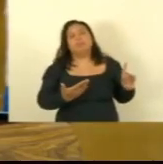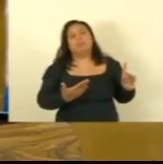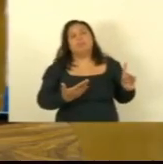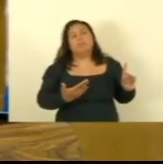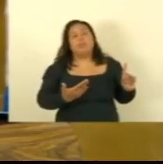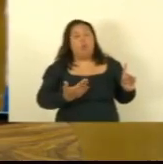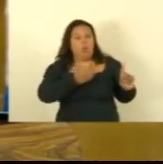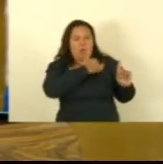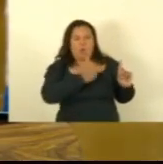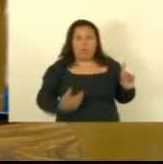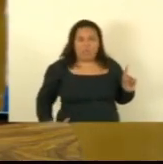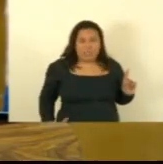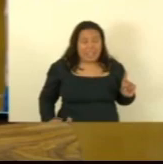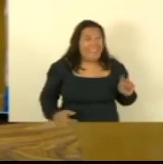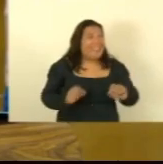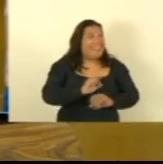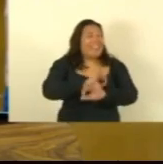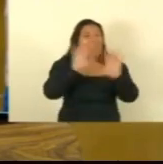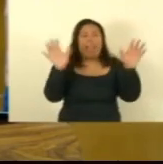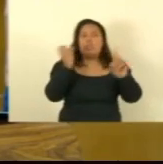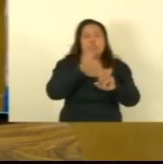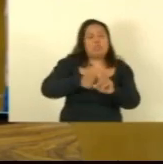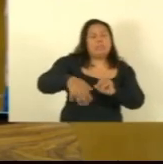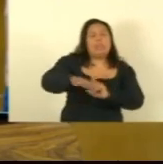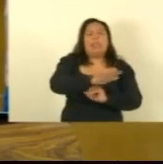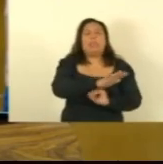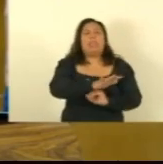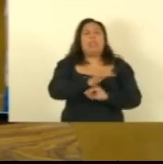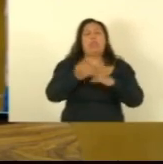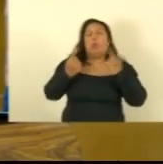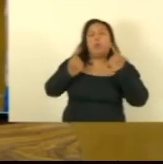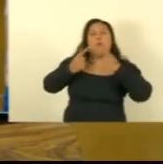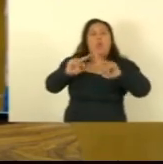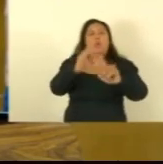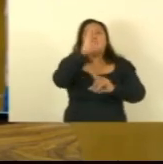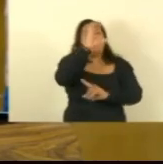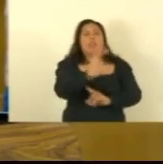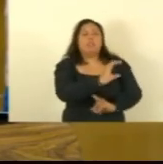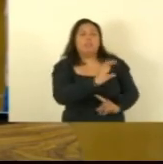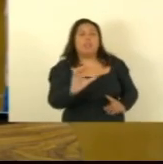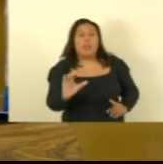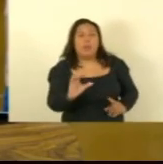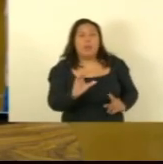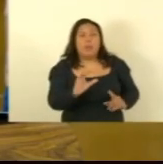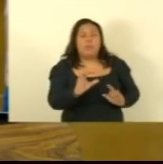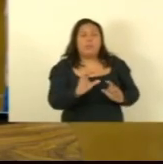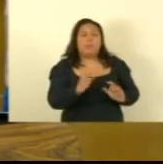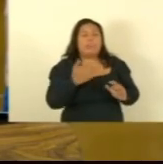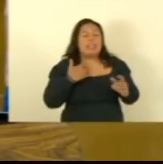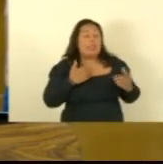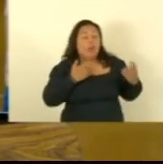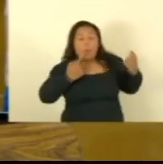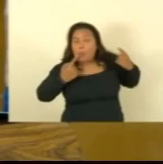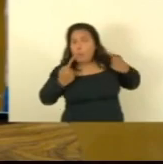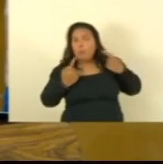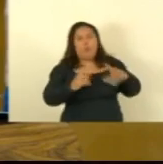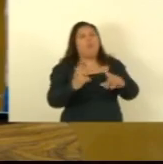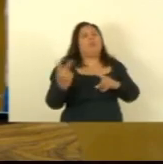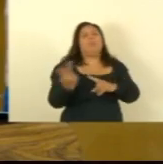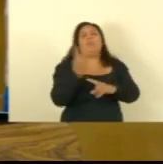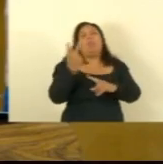Um governador claramente socialista, anticristão, inimigo dos valores da